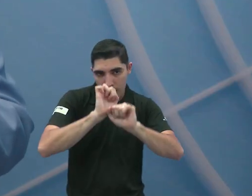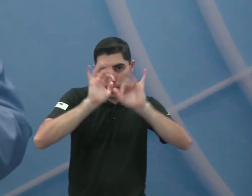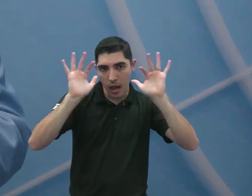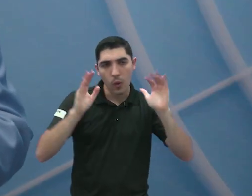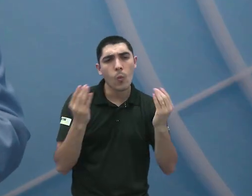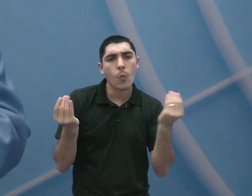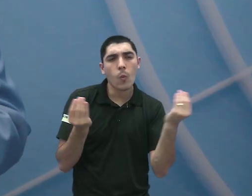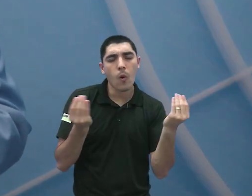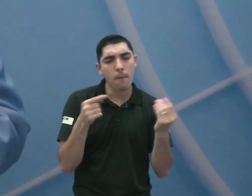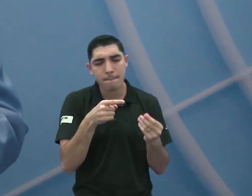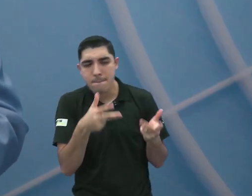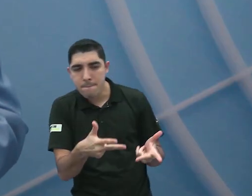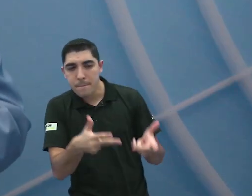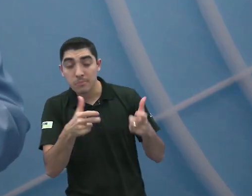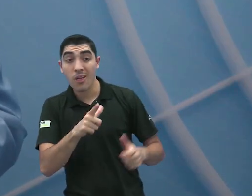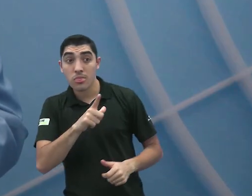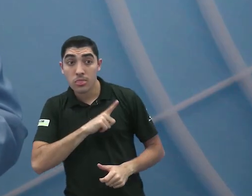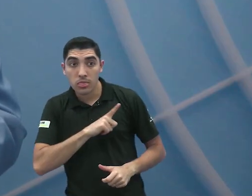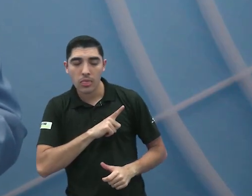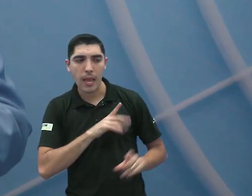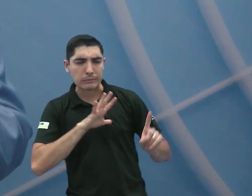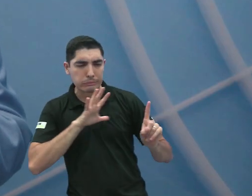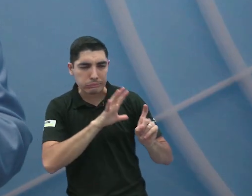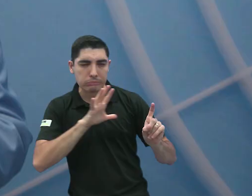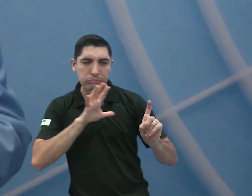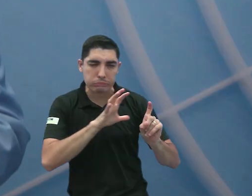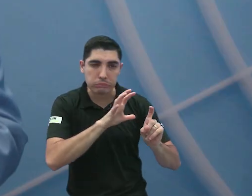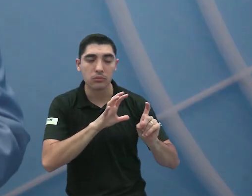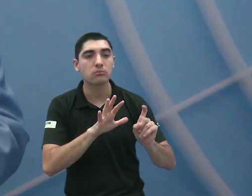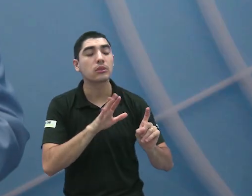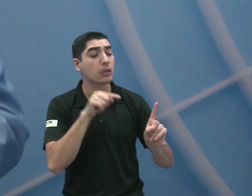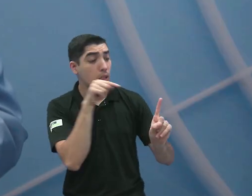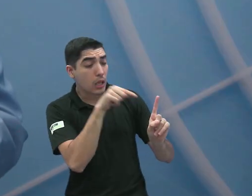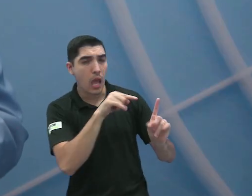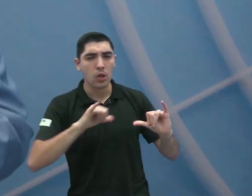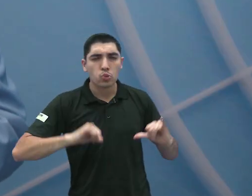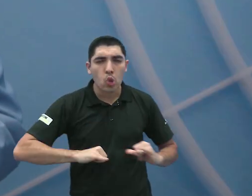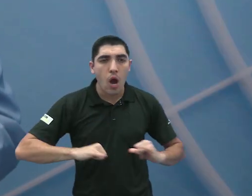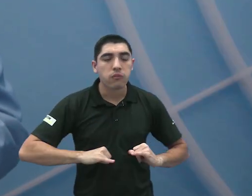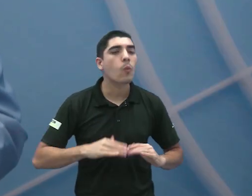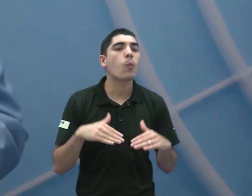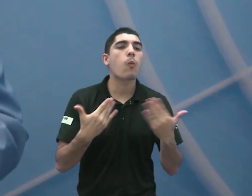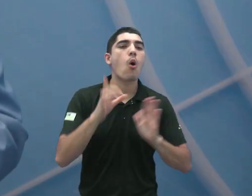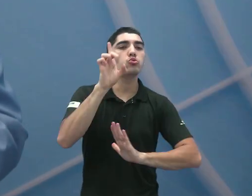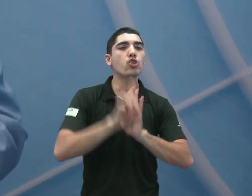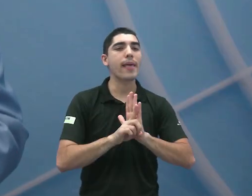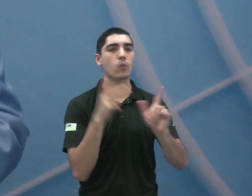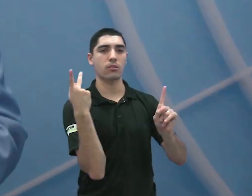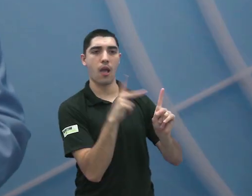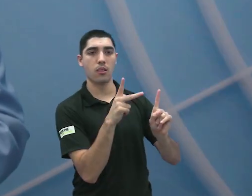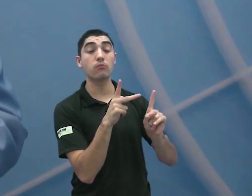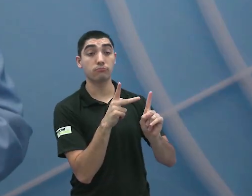pode ser identificada e quais os direitos de quem sofre esse tipo de violência no ambiente